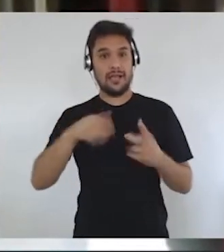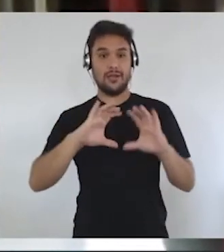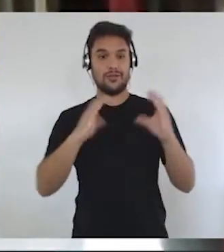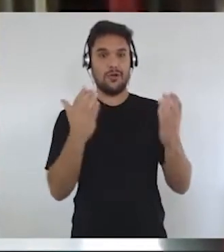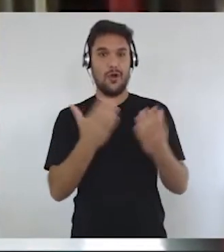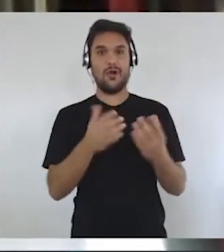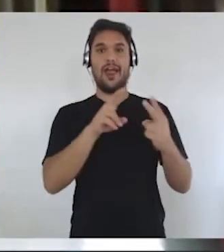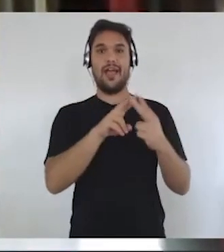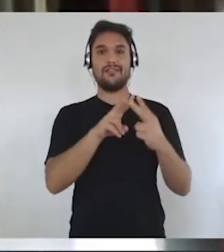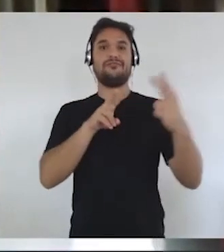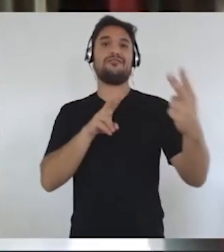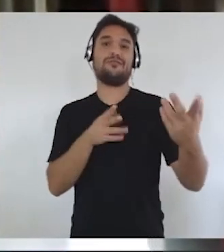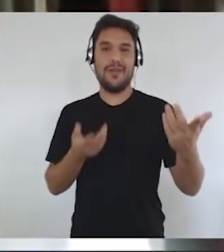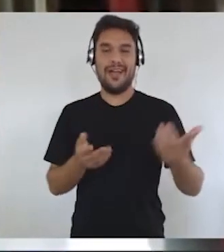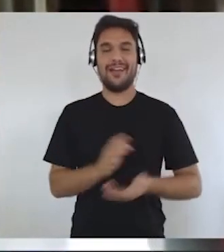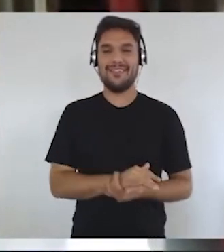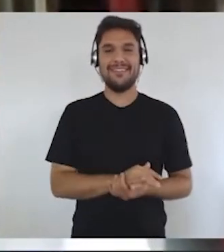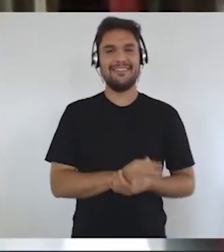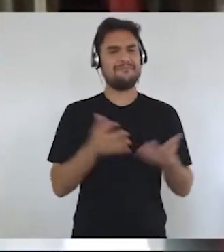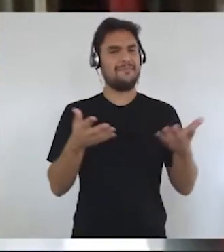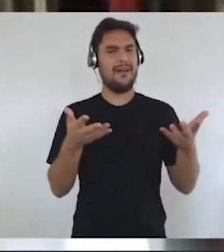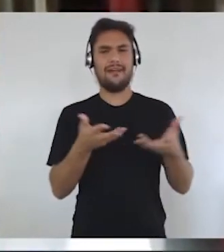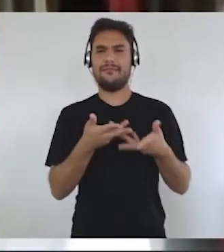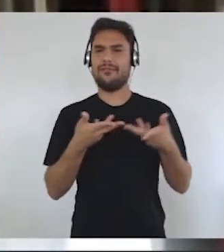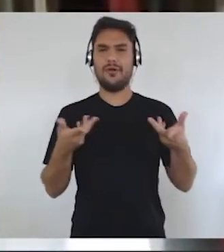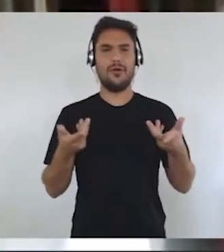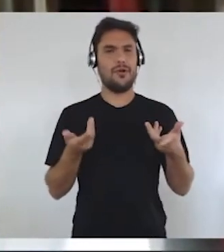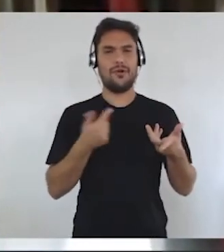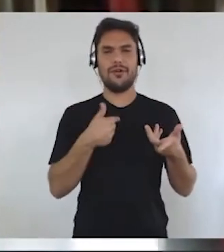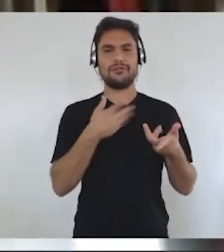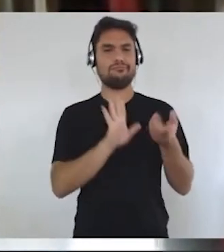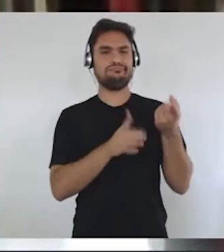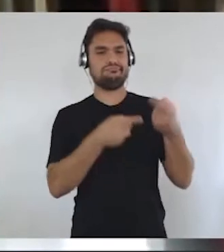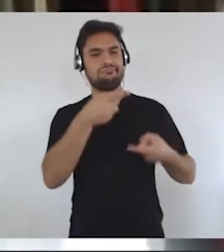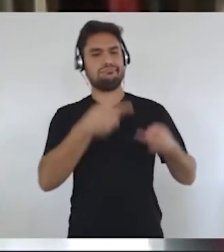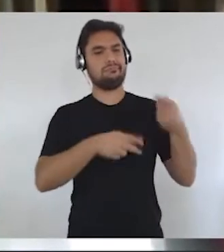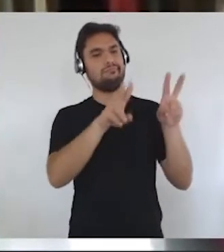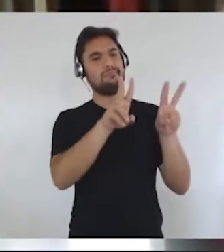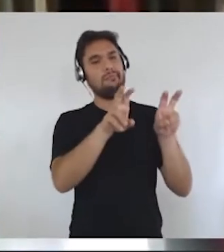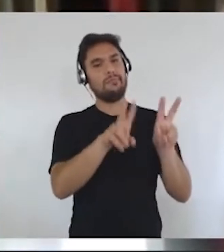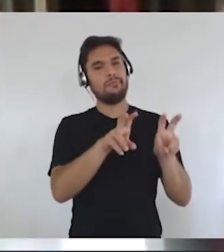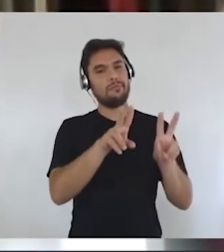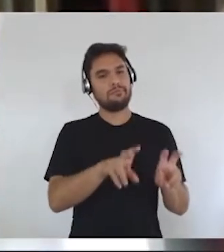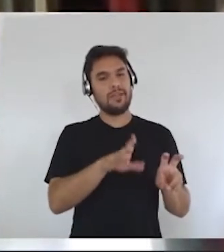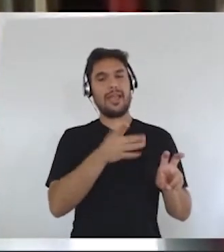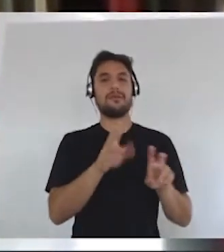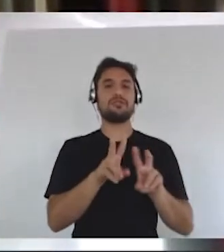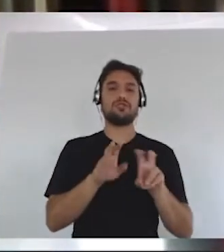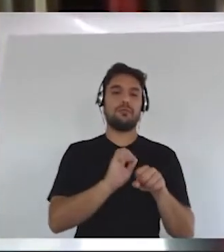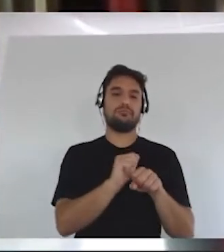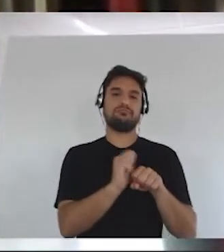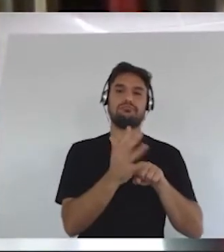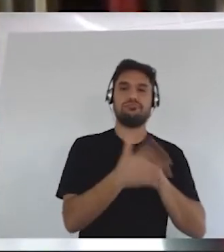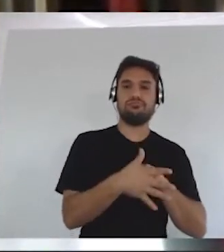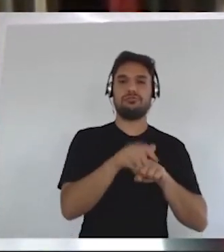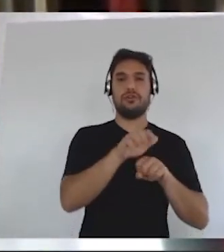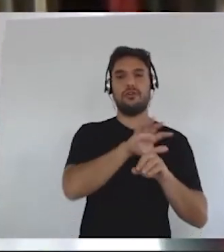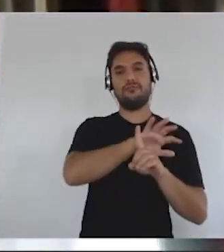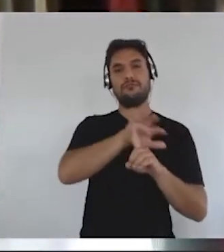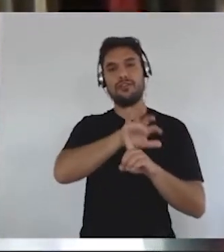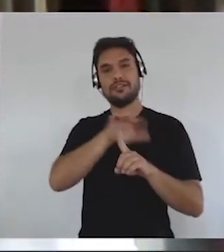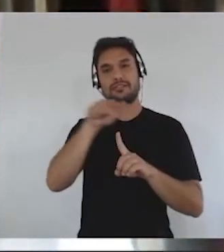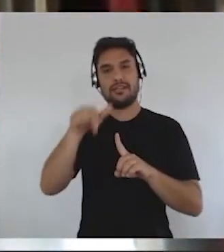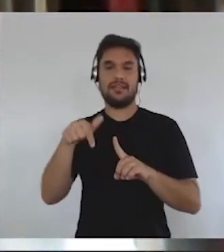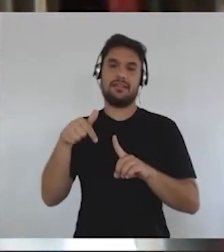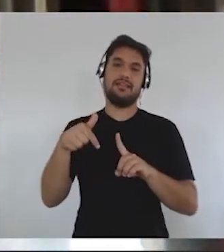nesse maravilhoso congresso digital das repercussões jurídicas e sociais da pandemia da Covid-19. Eu quero mandar o